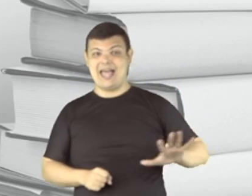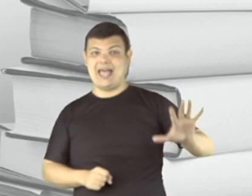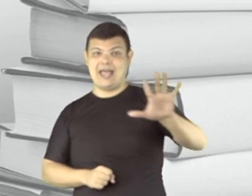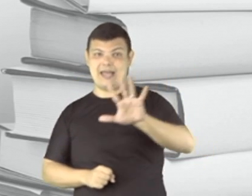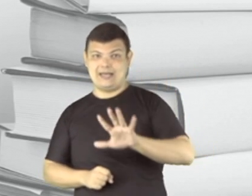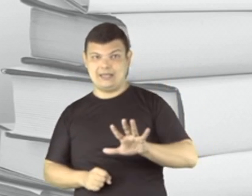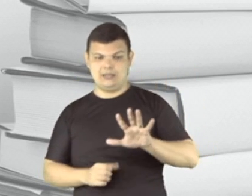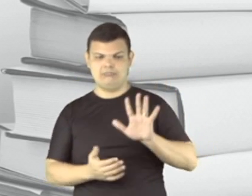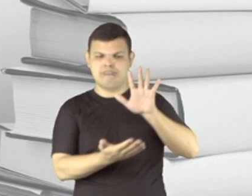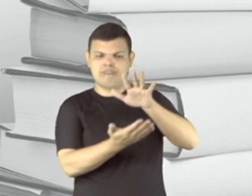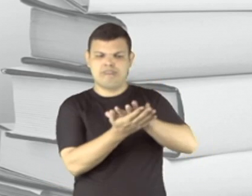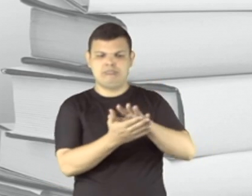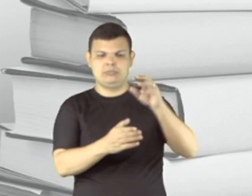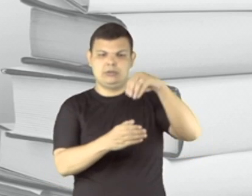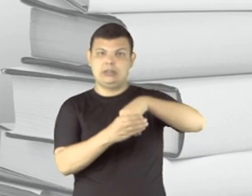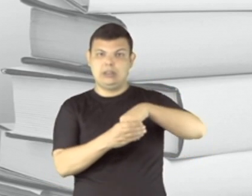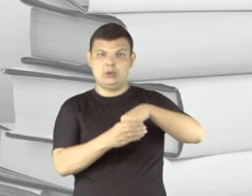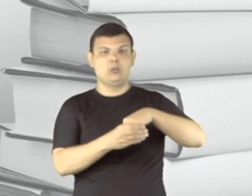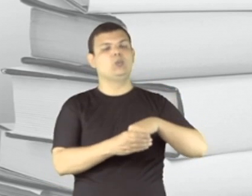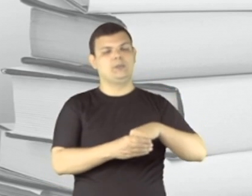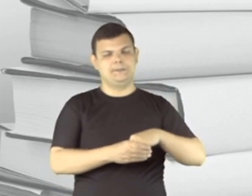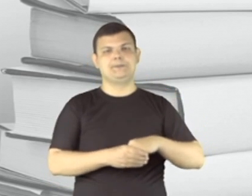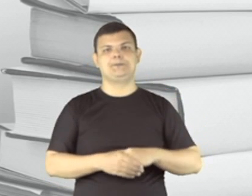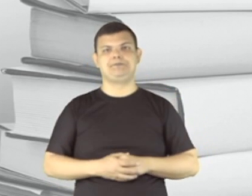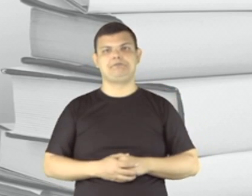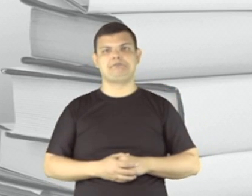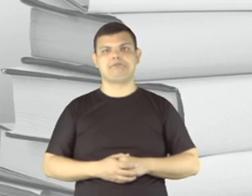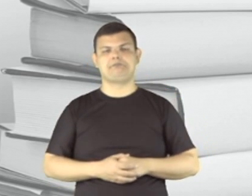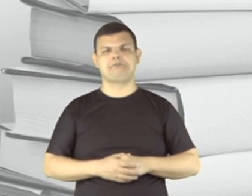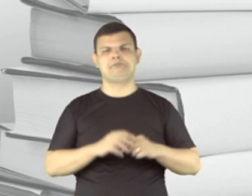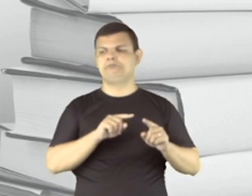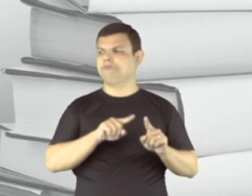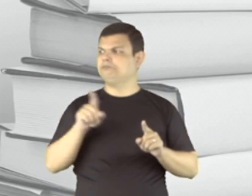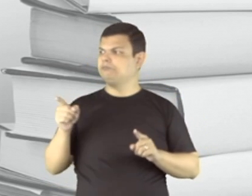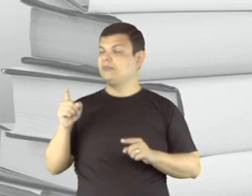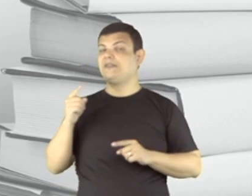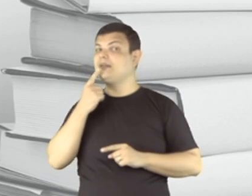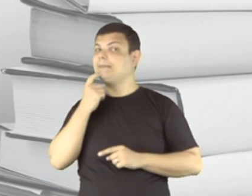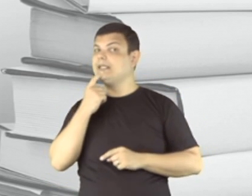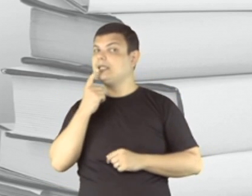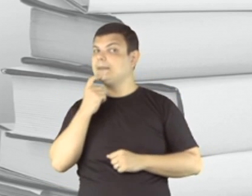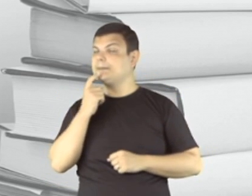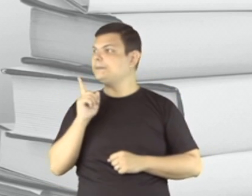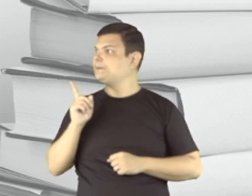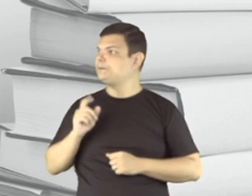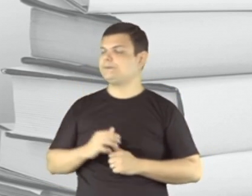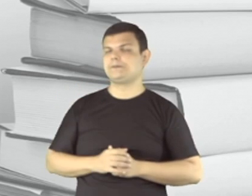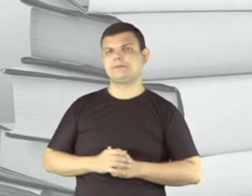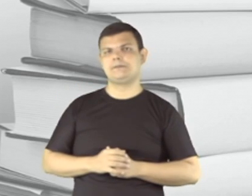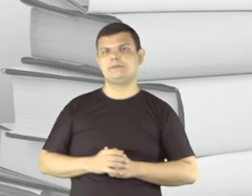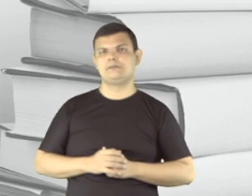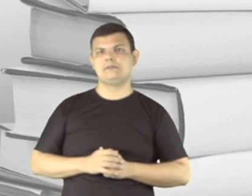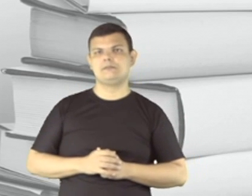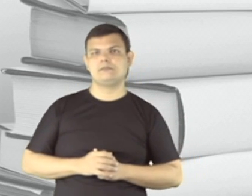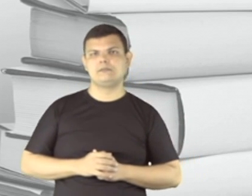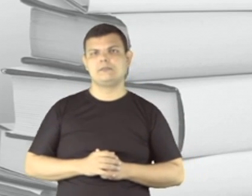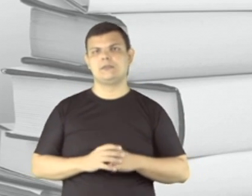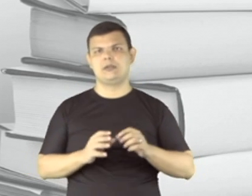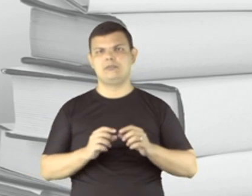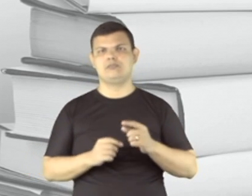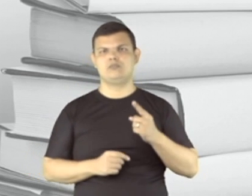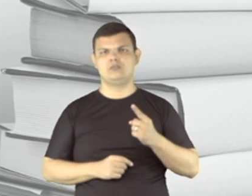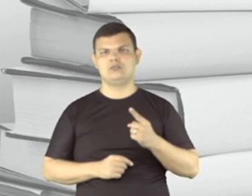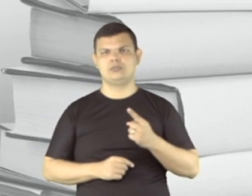da superfície, ou seja, o que está dentro do contorno. Vamos ver a questão da área vermelha aqui, ó. Aqui eu tenho